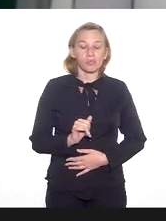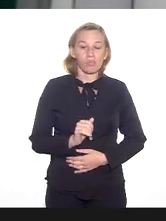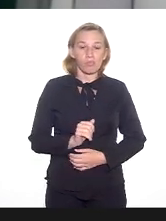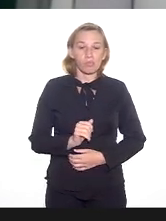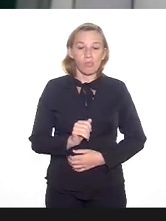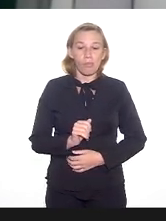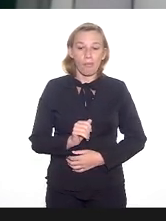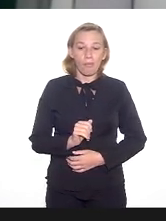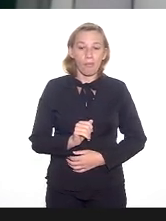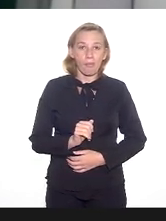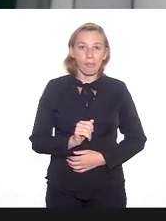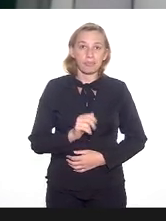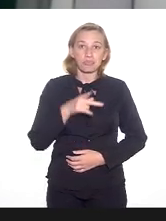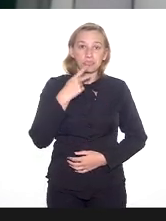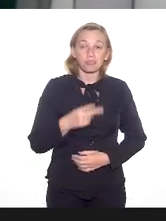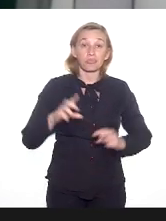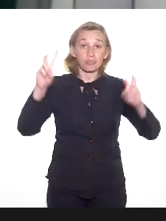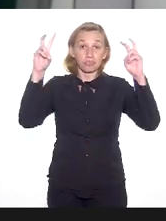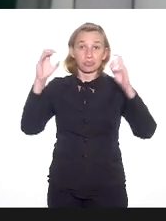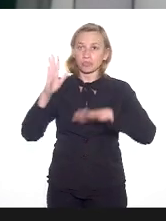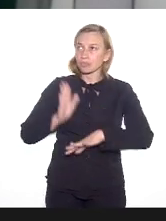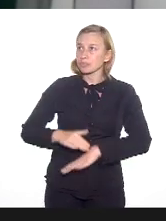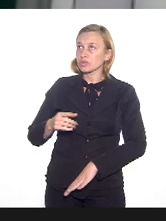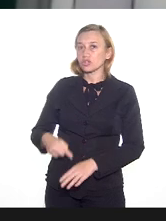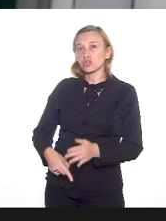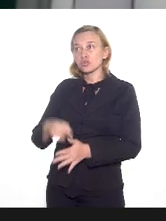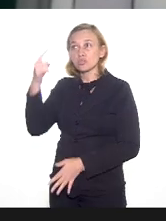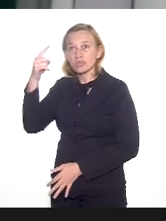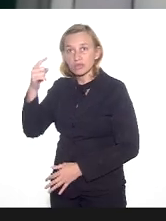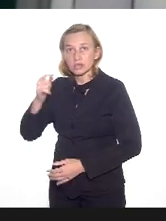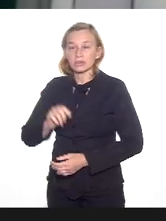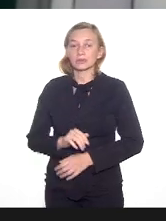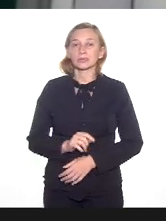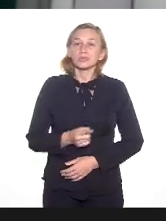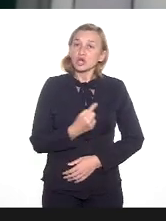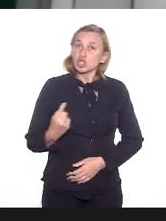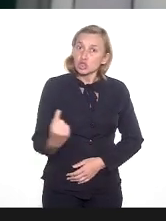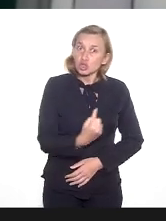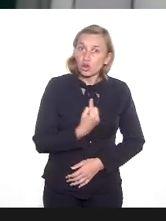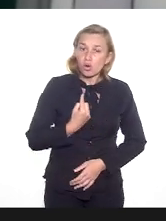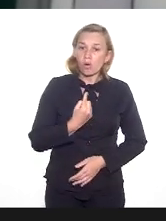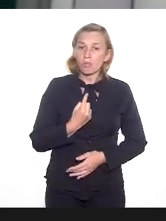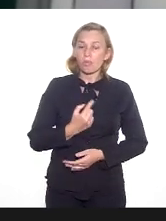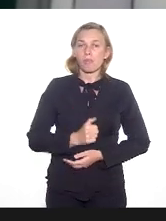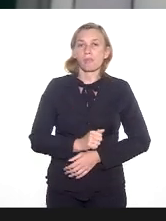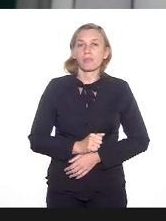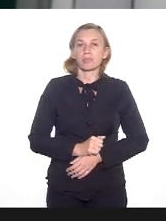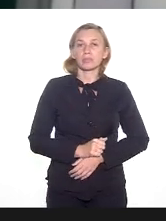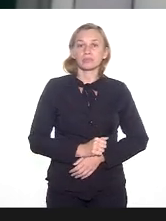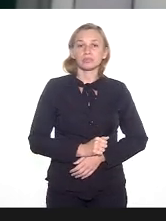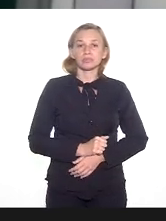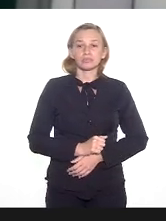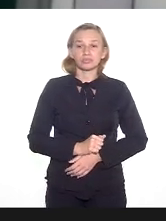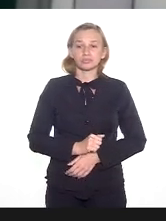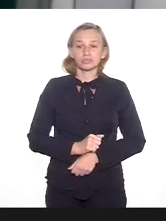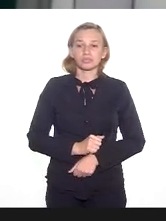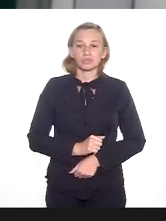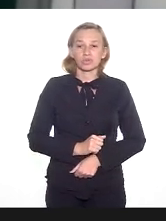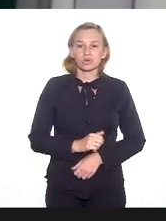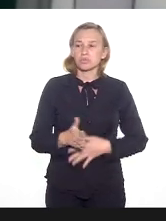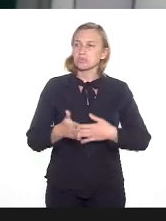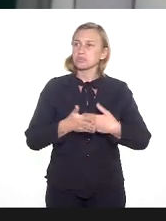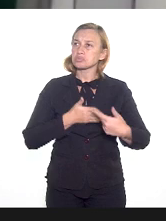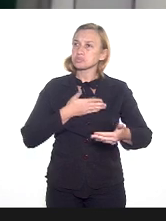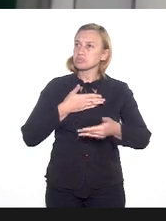menção a esse tema mais de uma vez, nós partimos do pressuposto de que, quaisquer